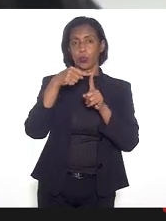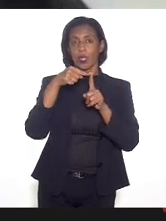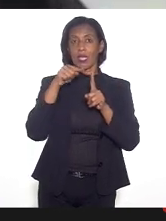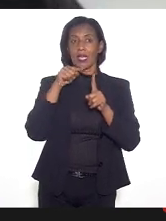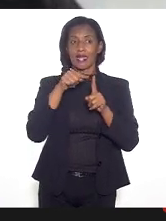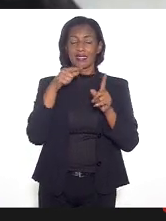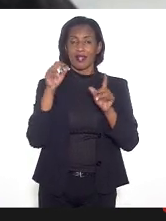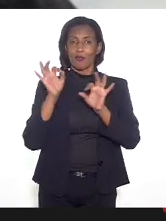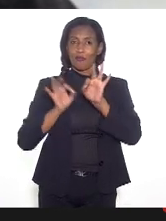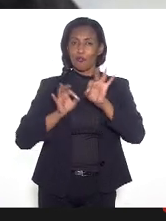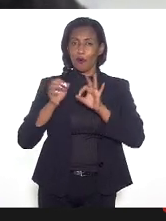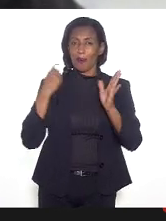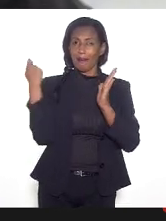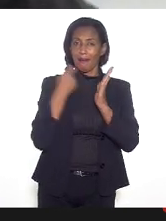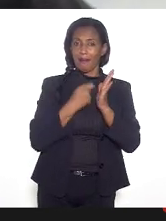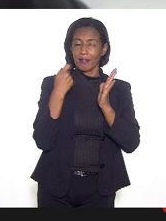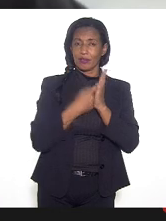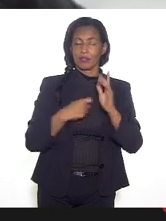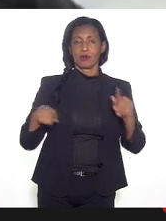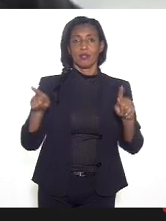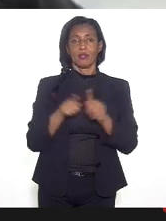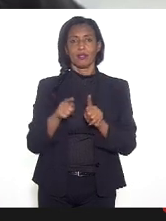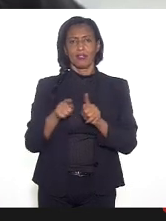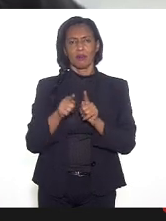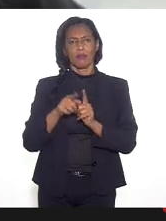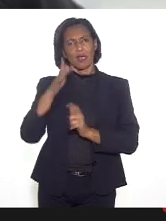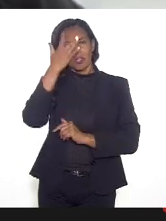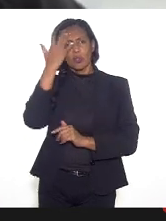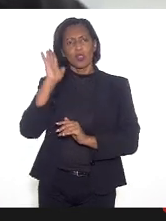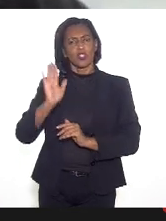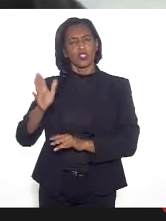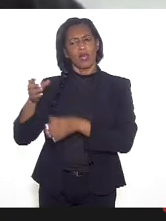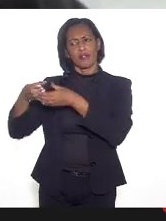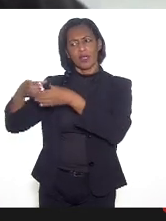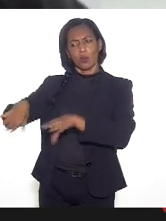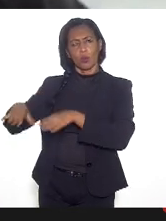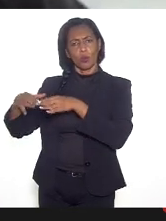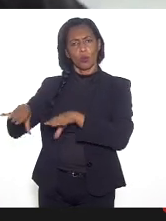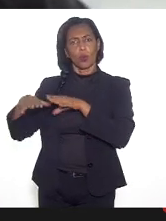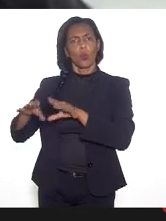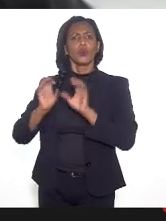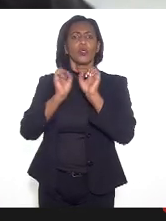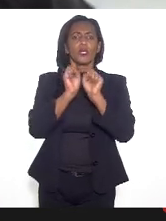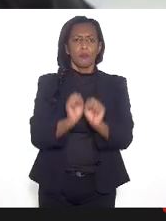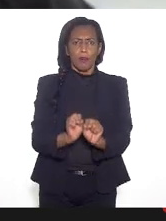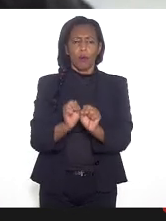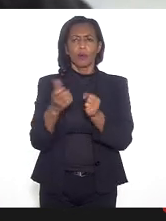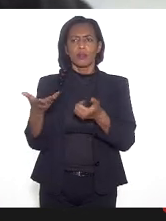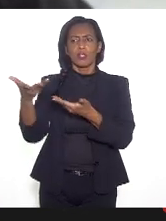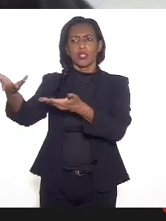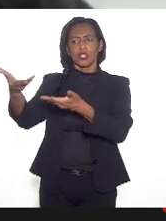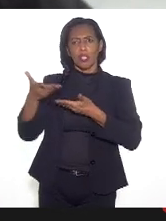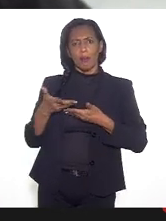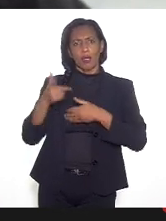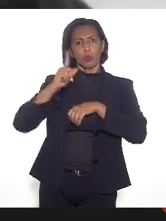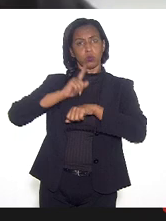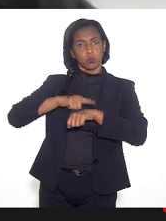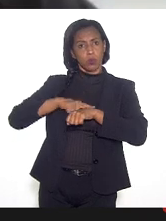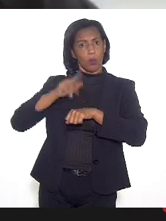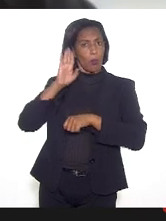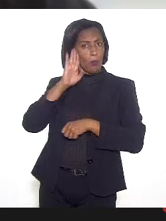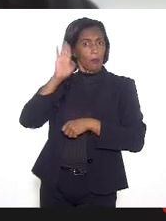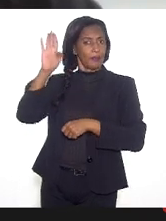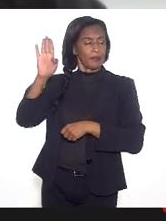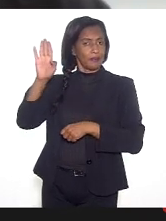modo a garantir também aqueles que fizeram o concurso e poderão serem chamados no concurso temporário com